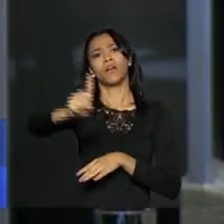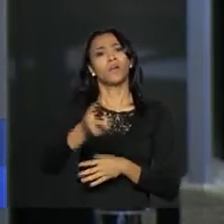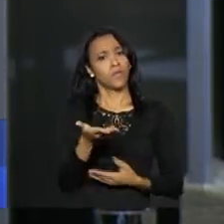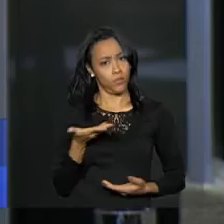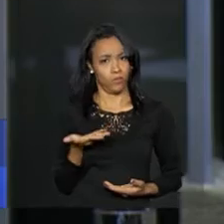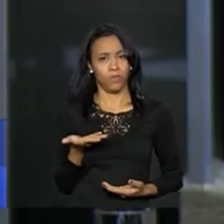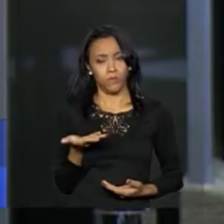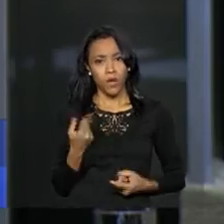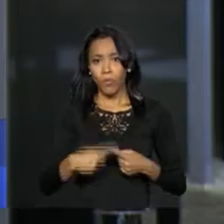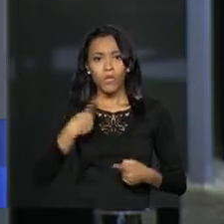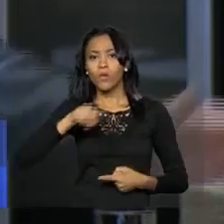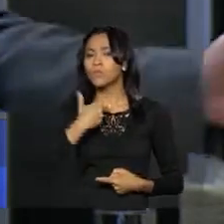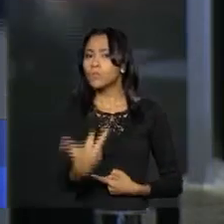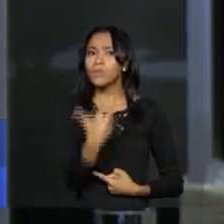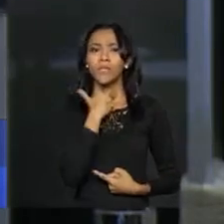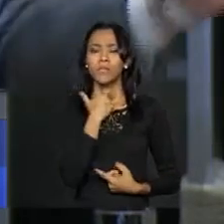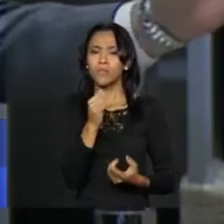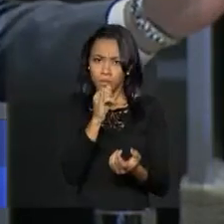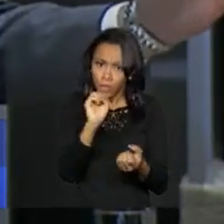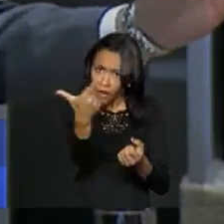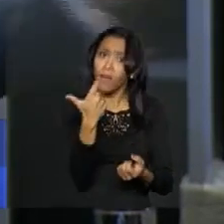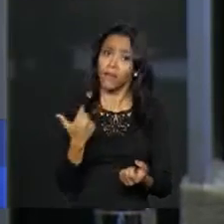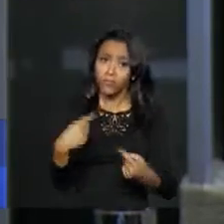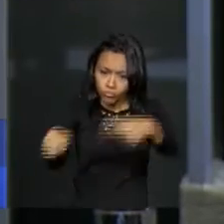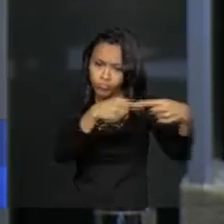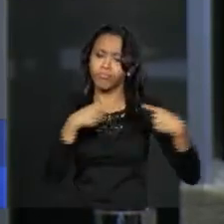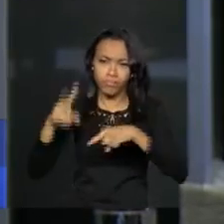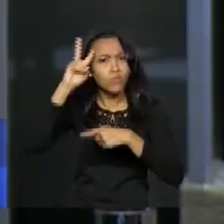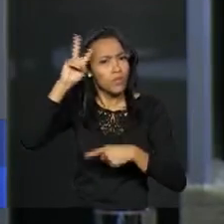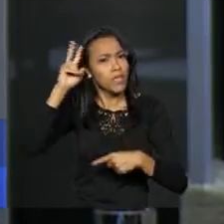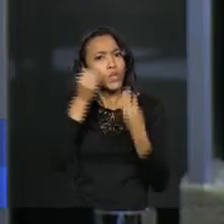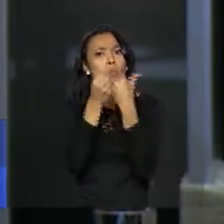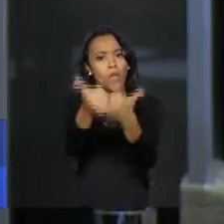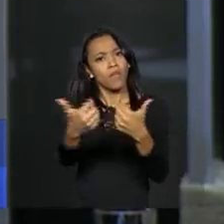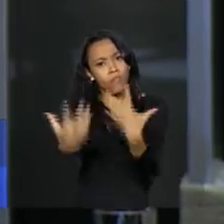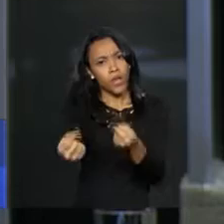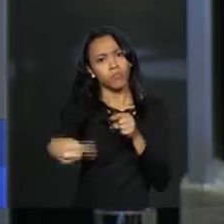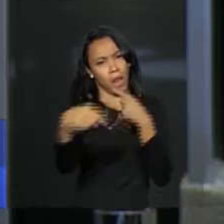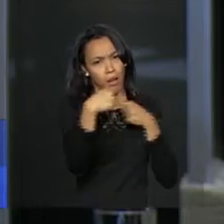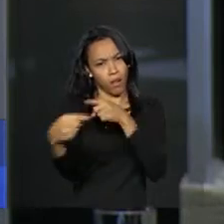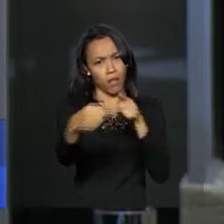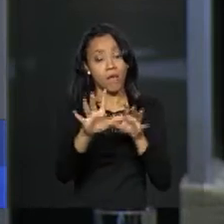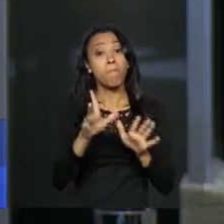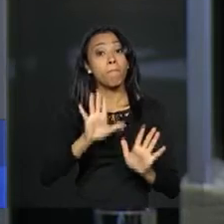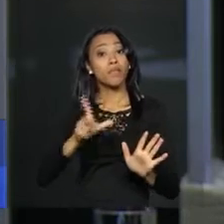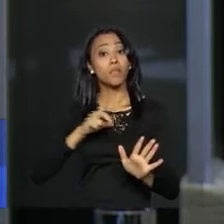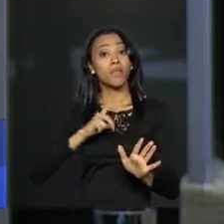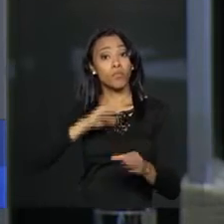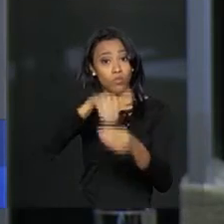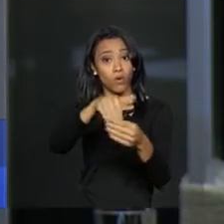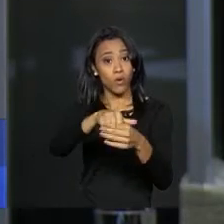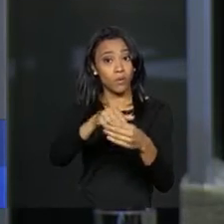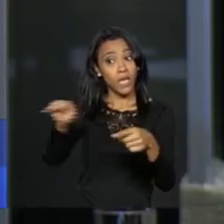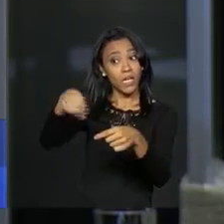não, porque nós não podemos. Temos que discutir segunda-feira, eu estou convencido, presidente. Nós temos voto para derrotar o... Aliás,